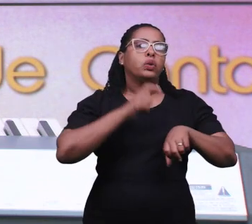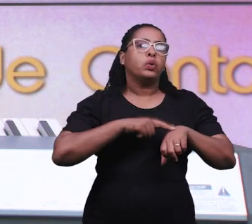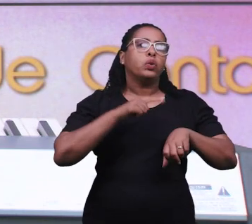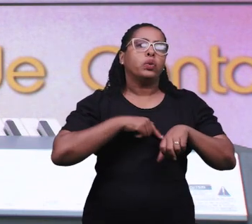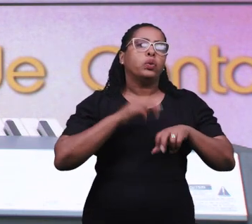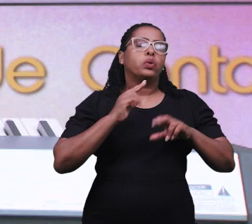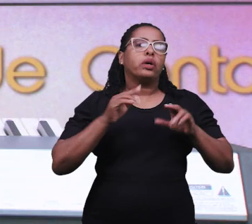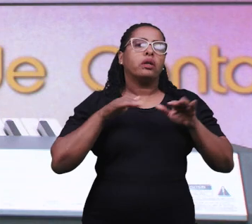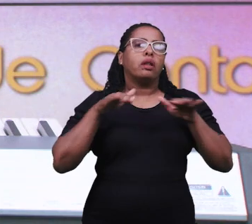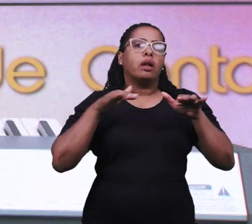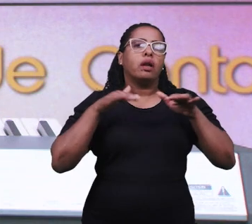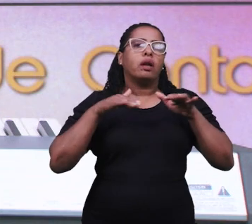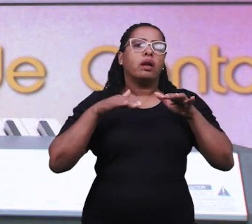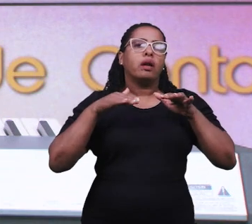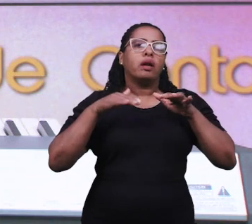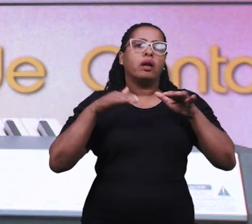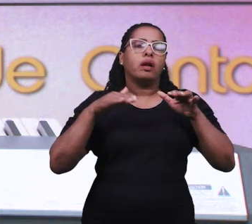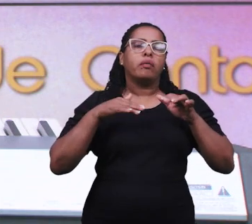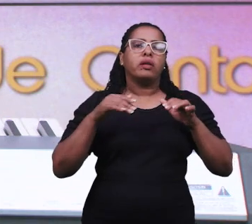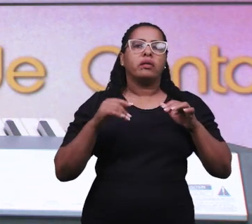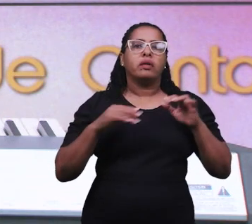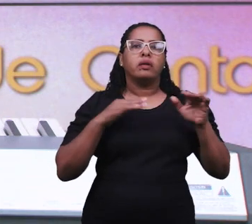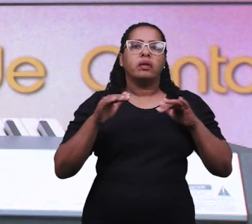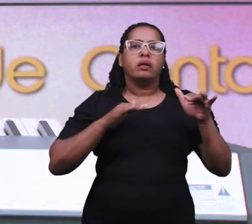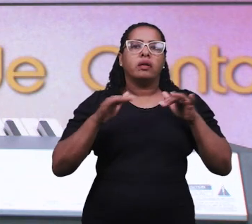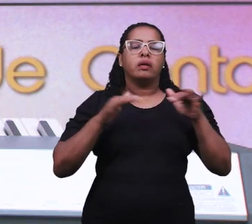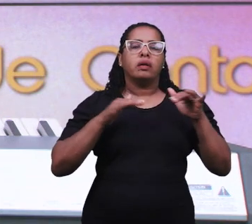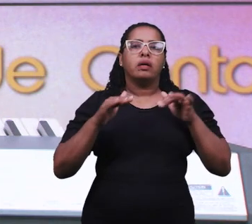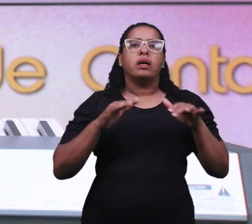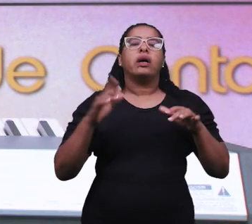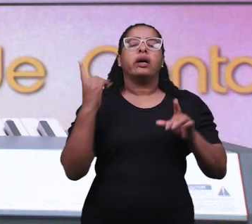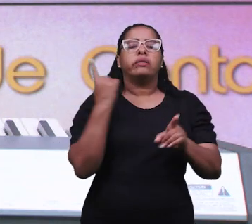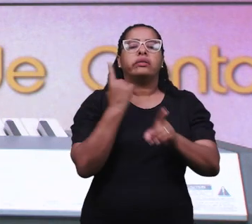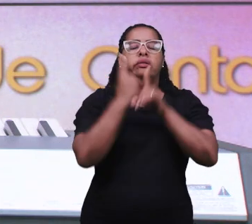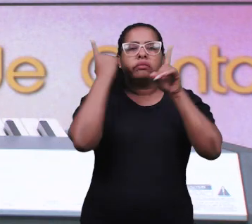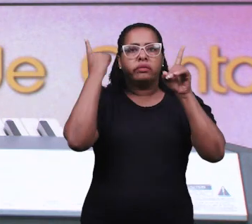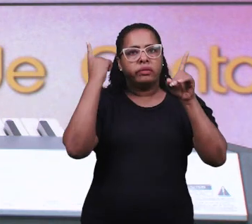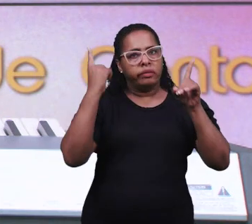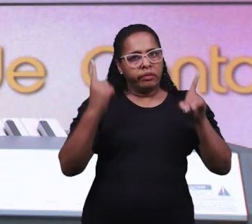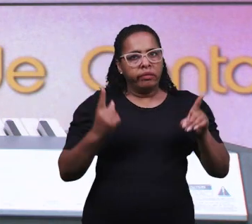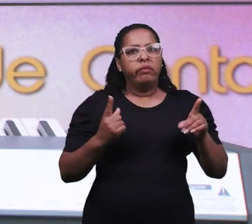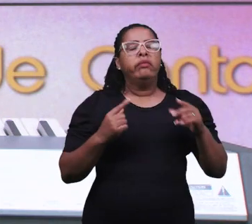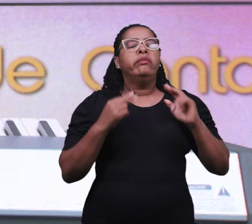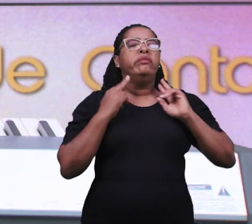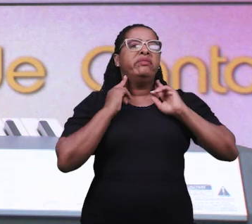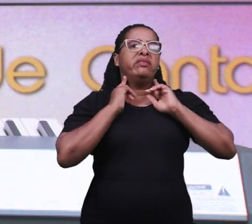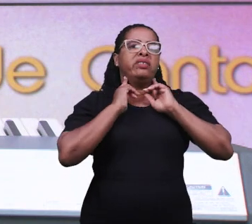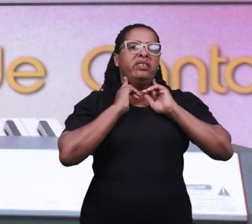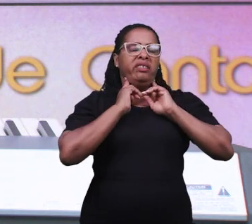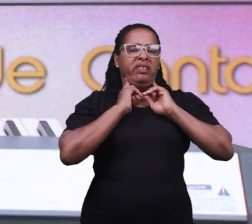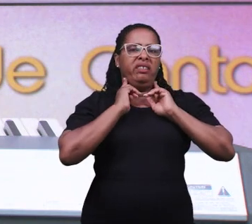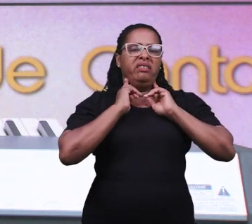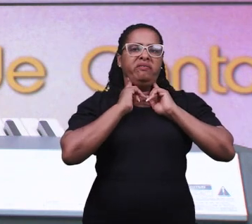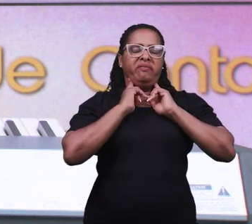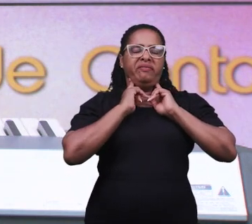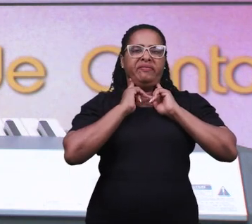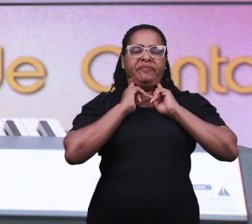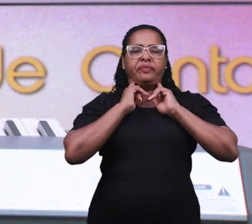estiver vibrando um pouco mais, essa sensação de vibração, é onde está posicionada a